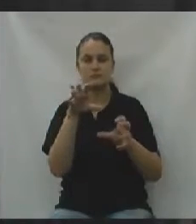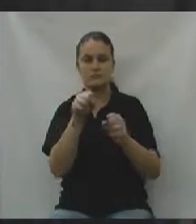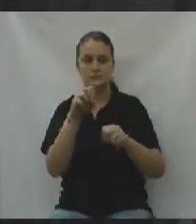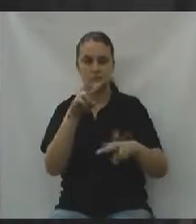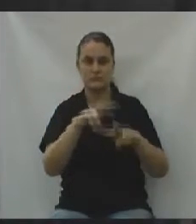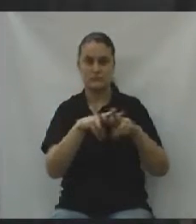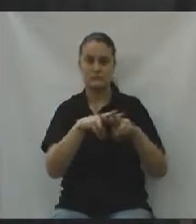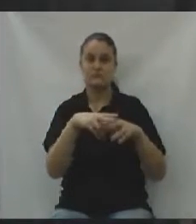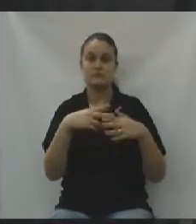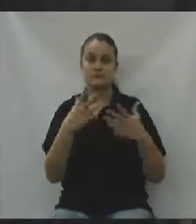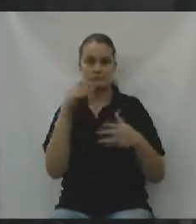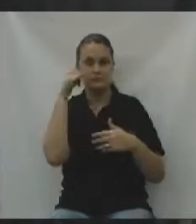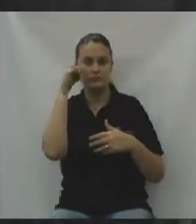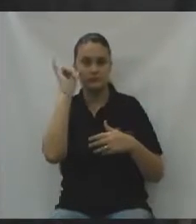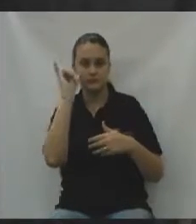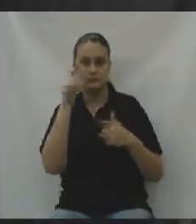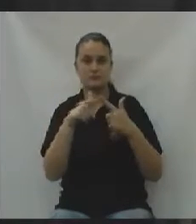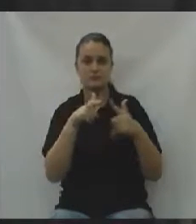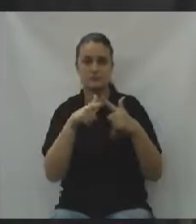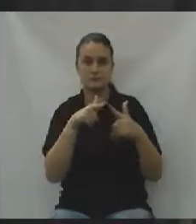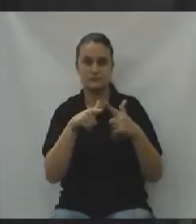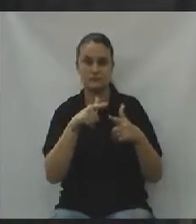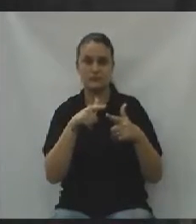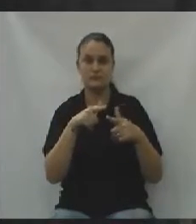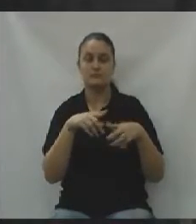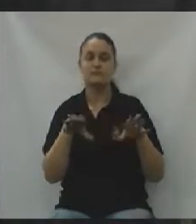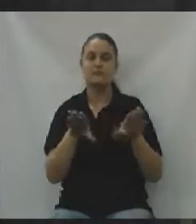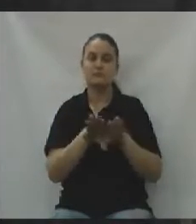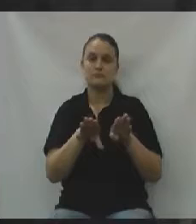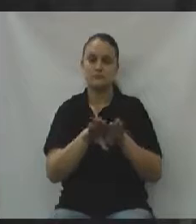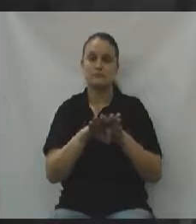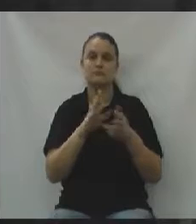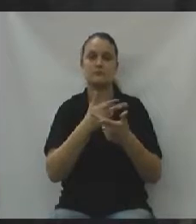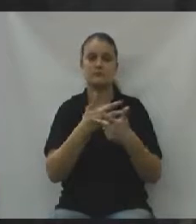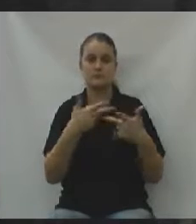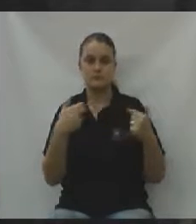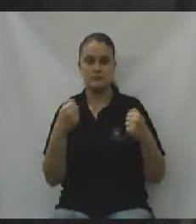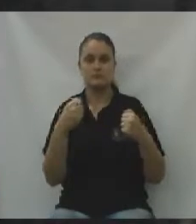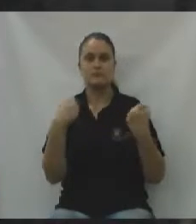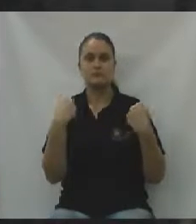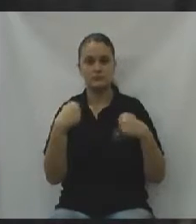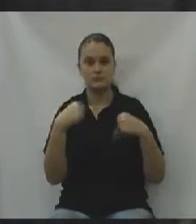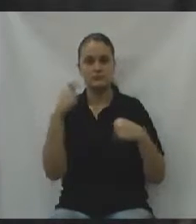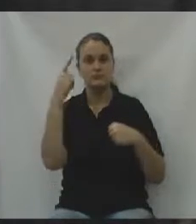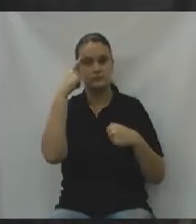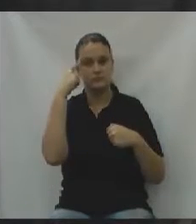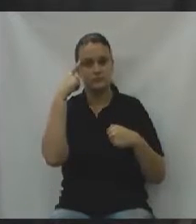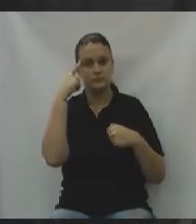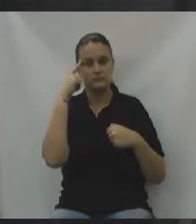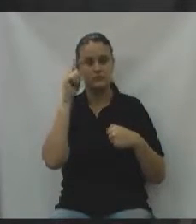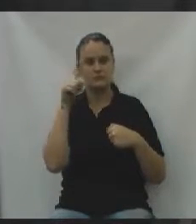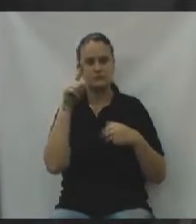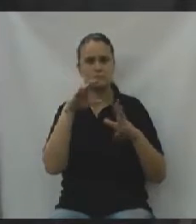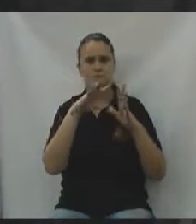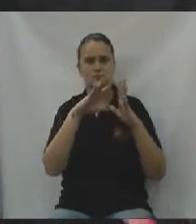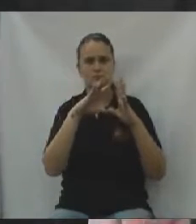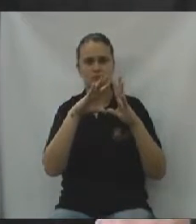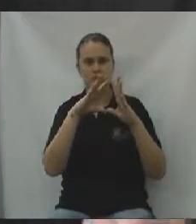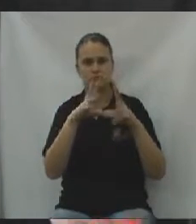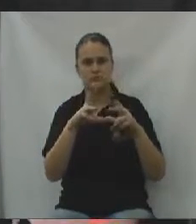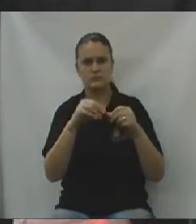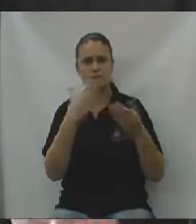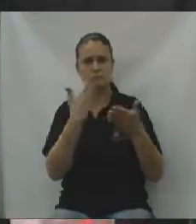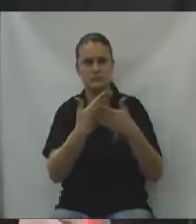que aquele crime acontecesse. Outro fator que é imprescindível é o estudo